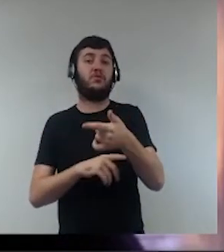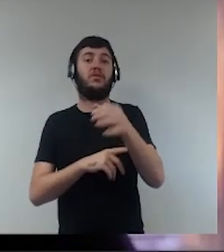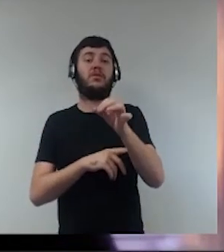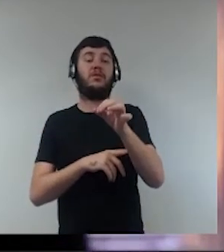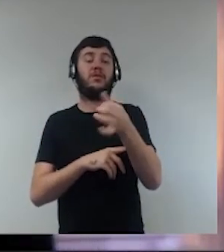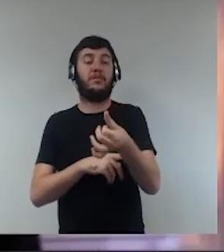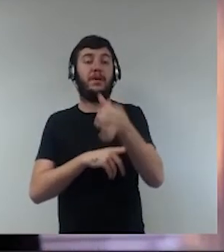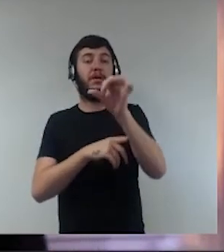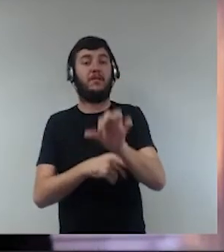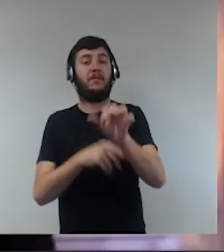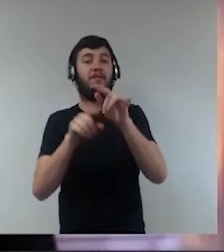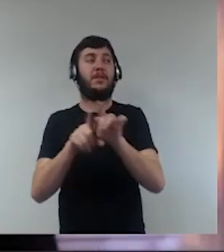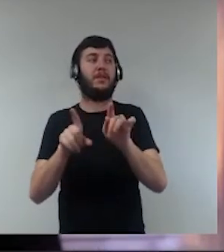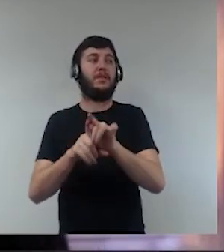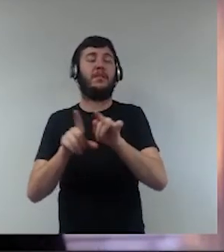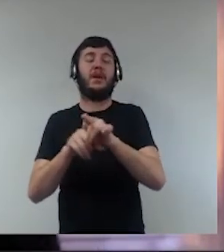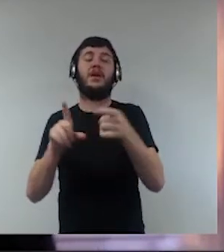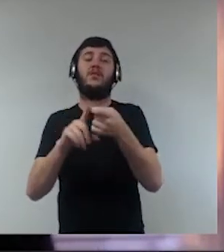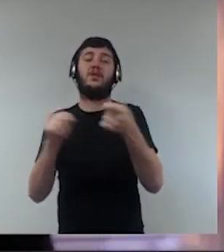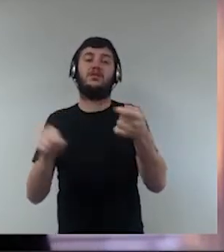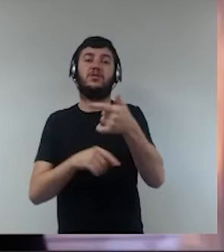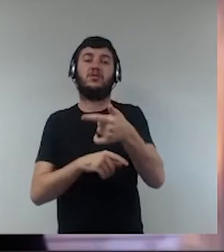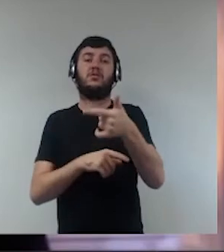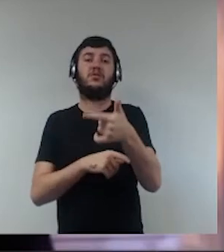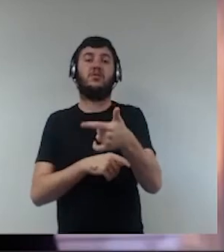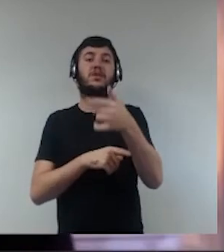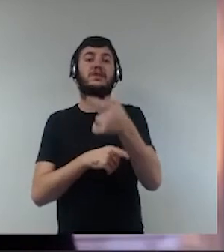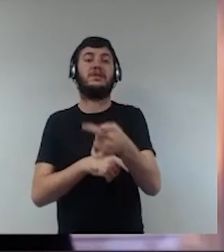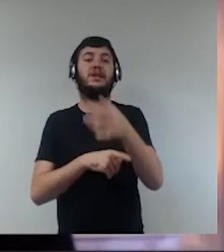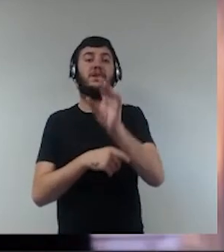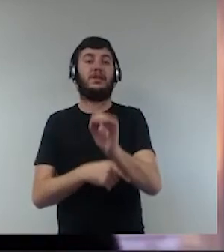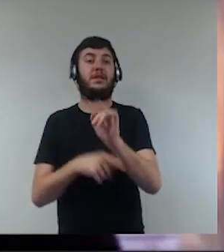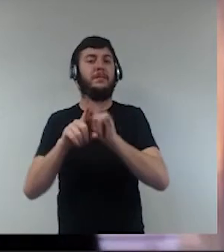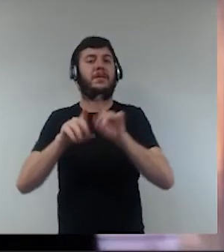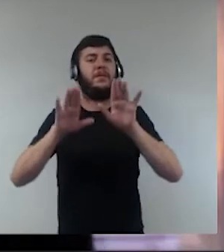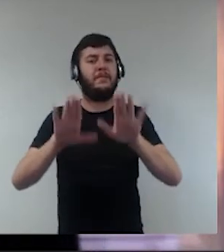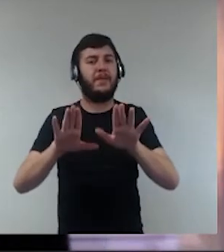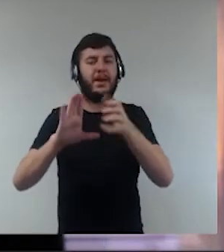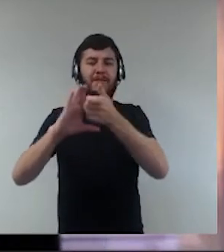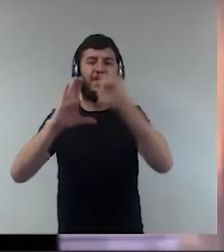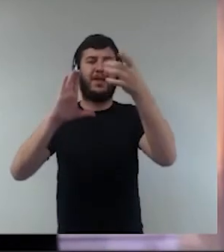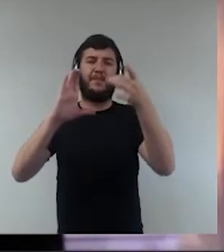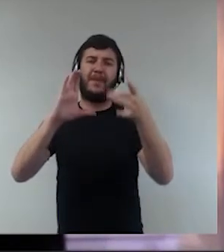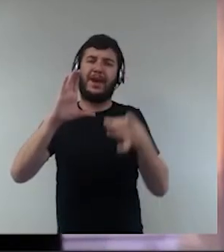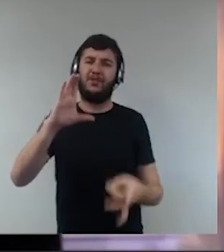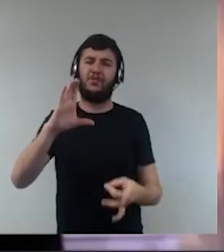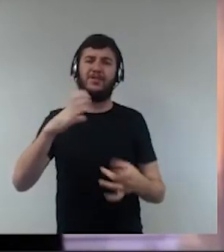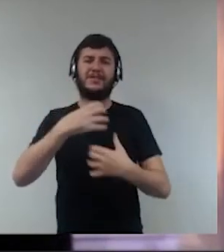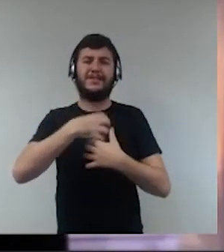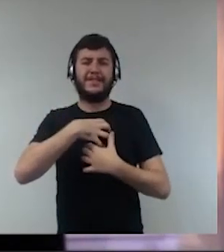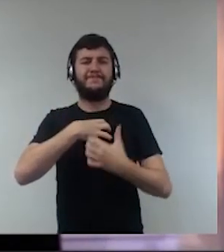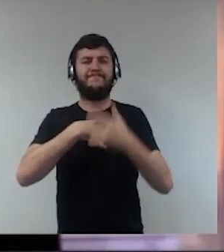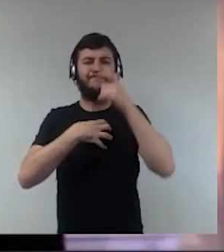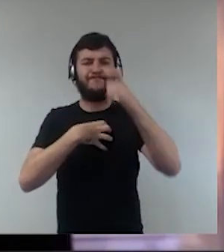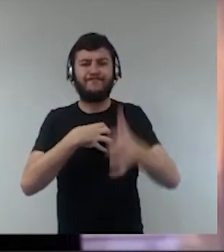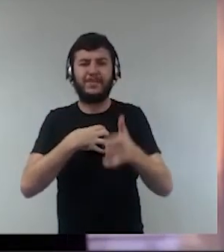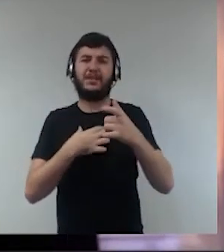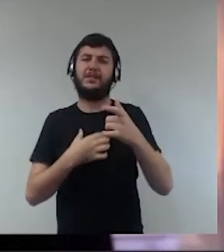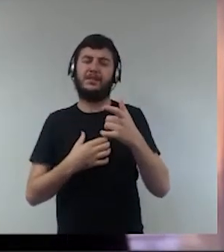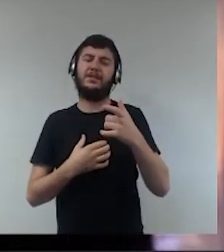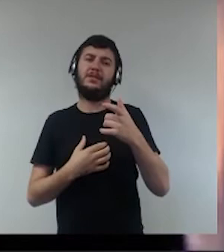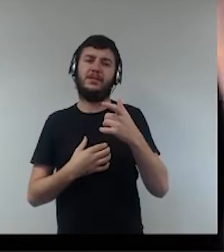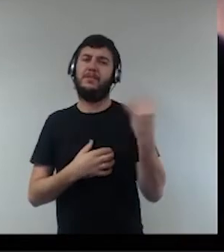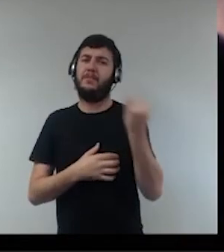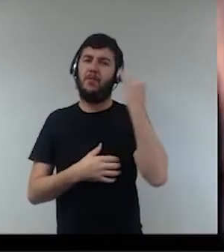artigo 270. Há ainda um aspecto interessante, que é importante ressaltar, que a forma do